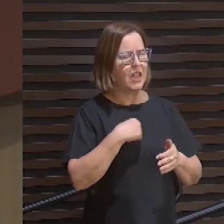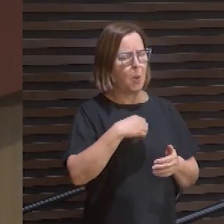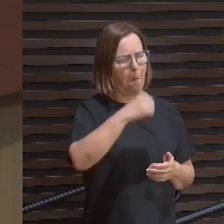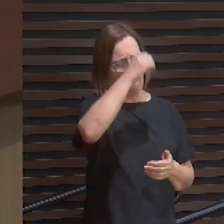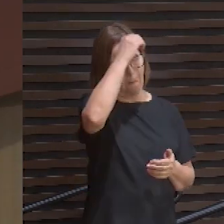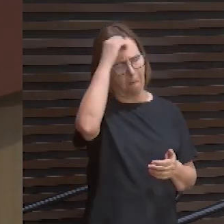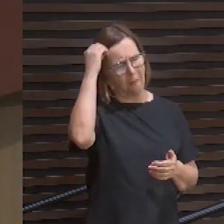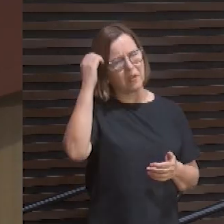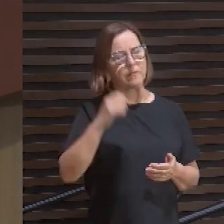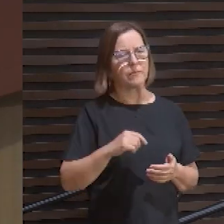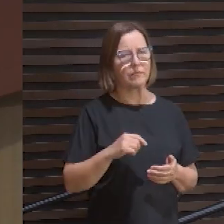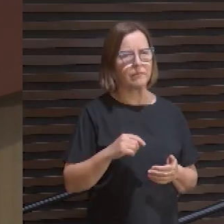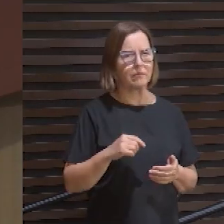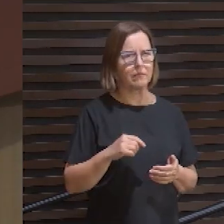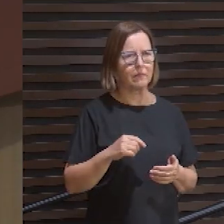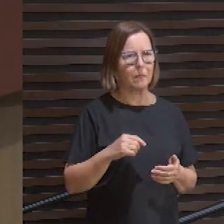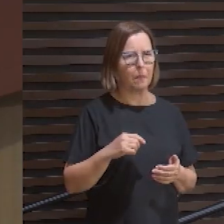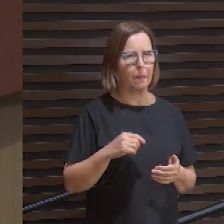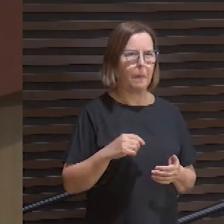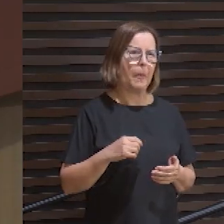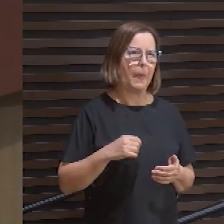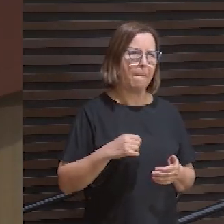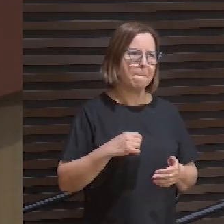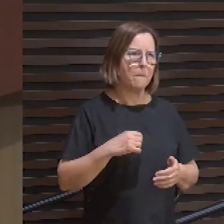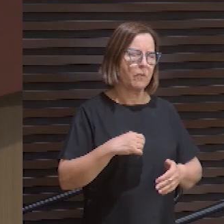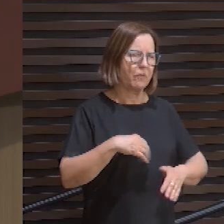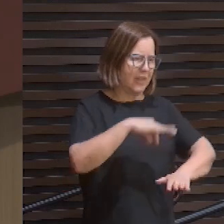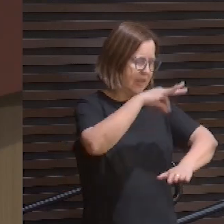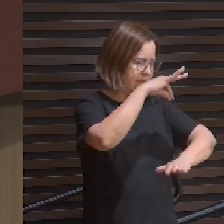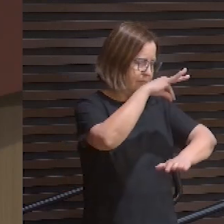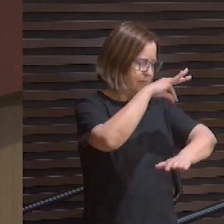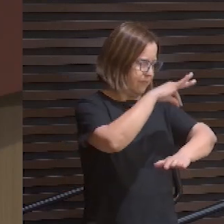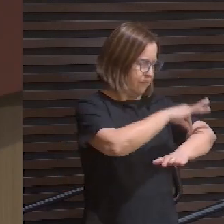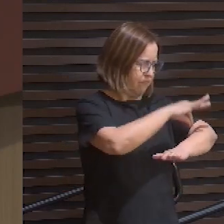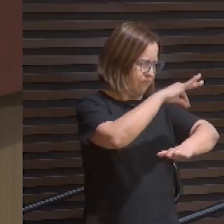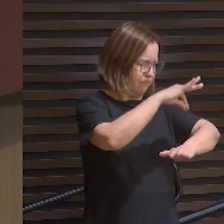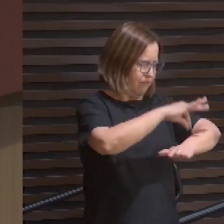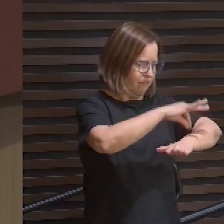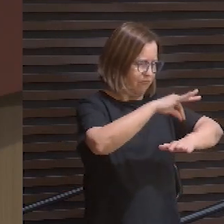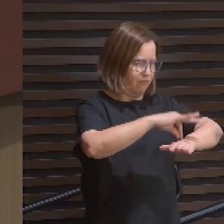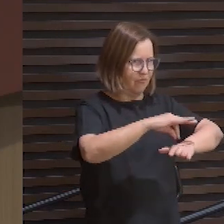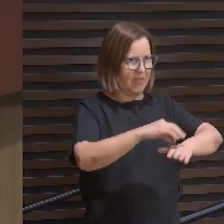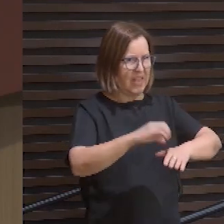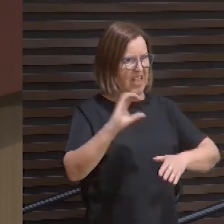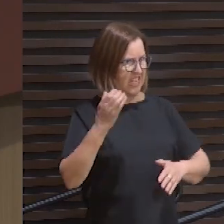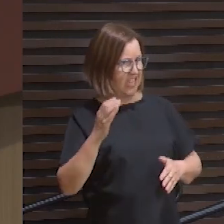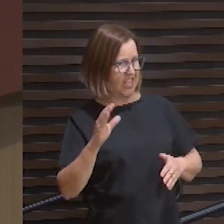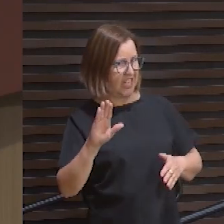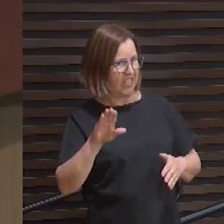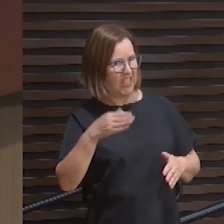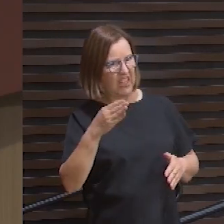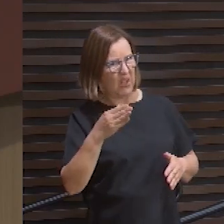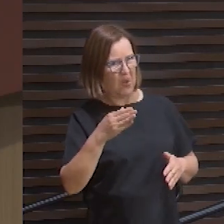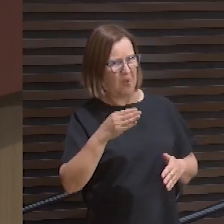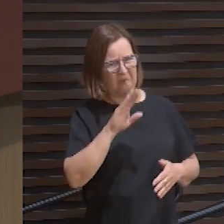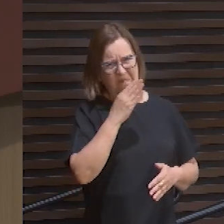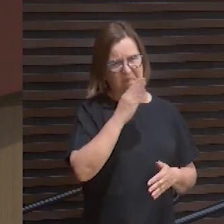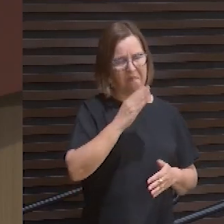A acupuntura é ciência ou é charlatanice?